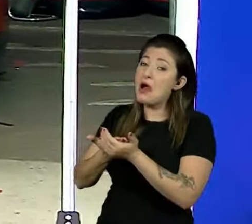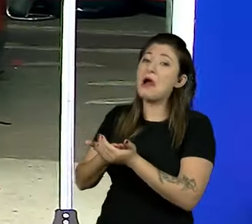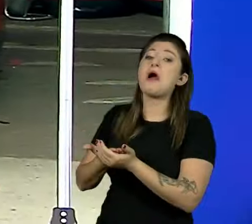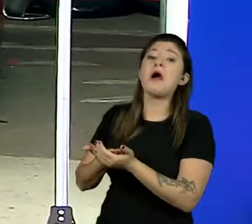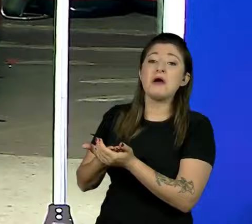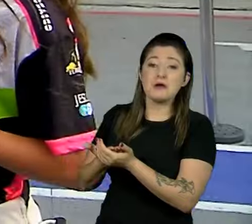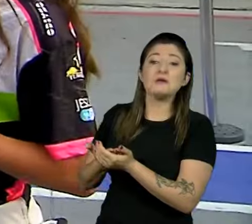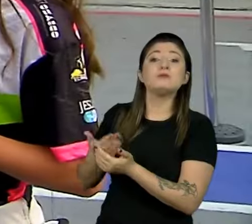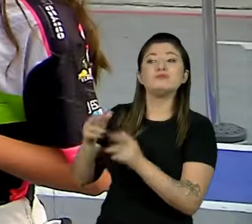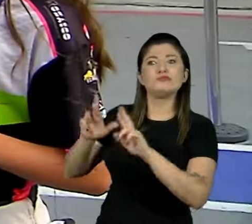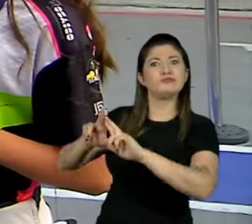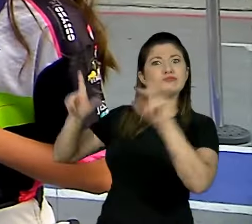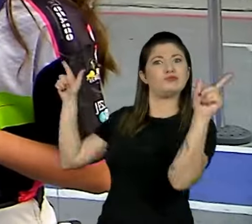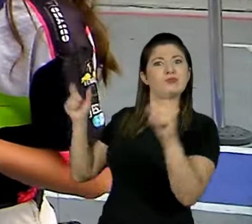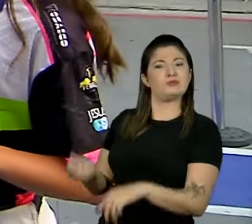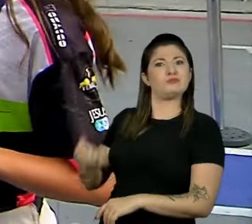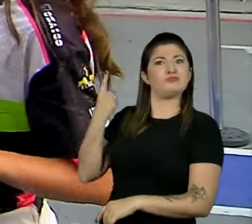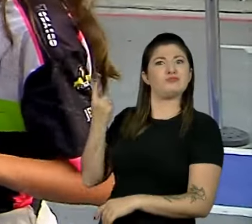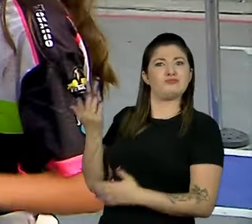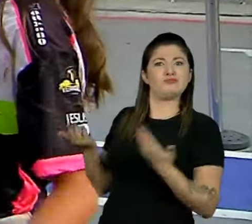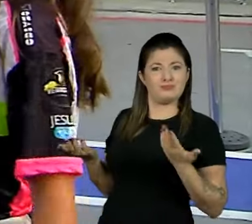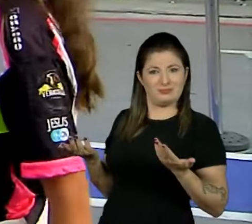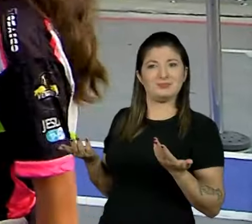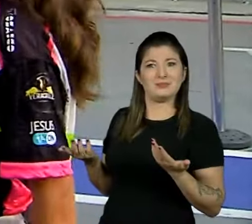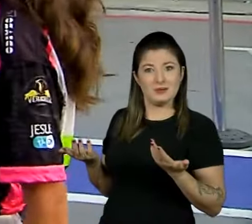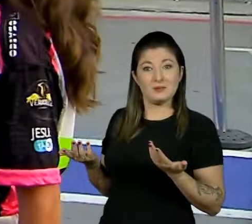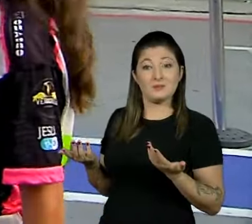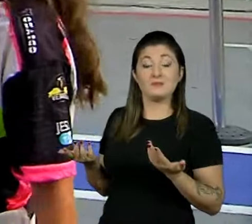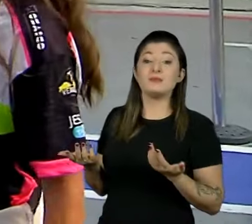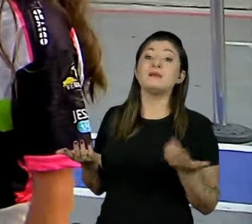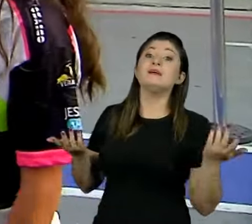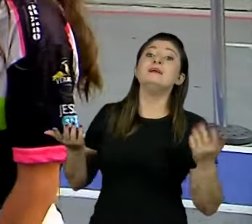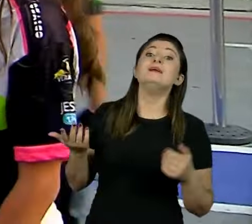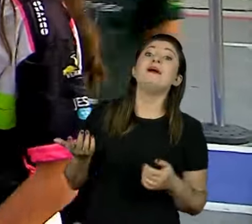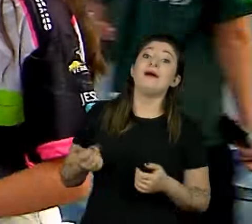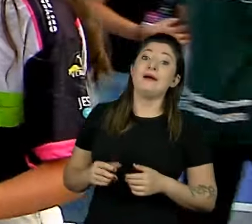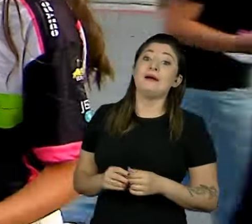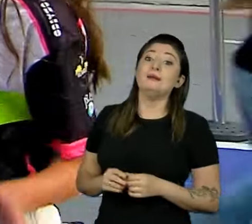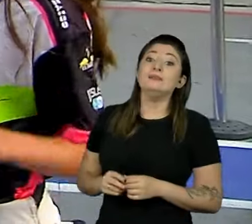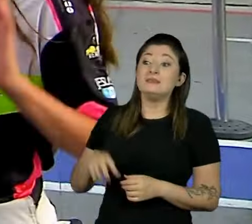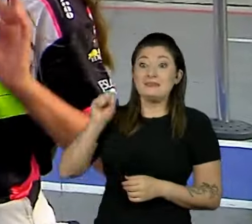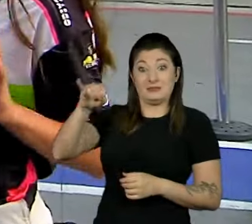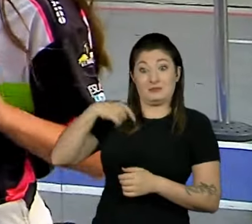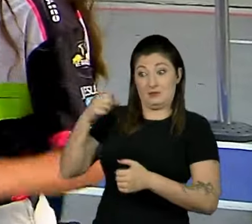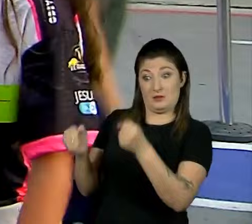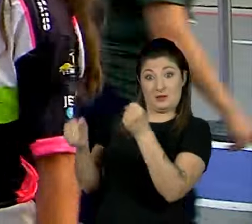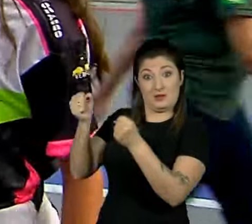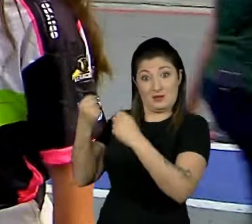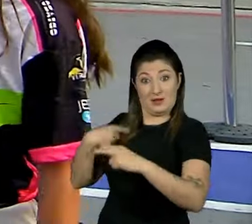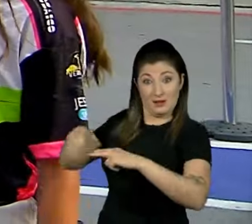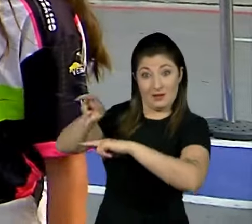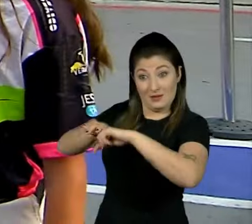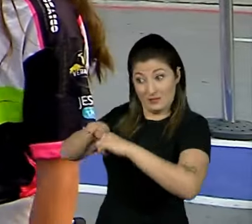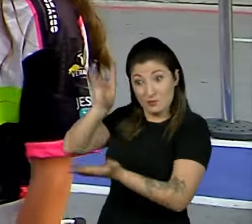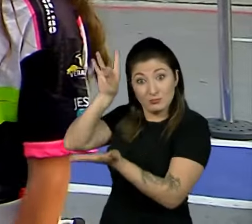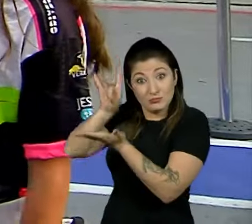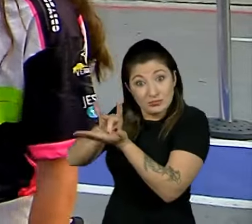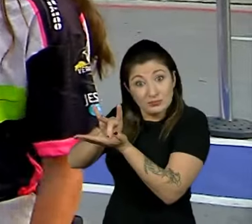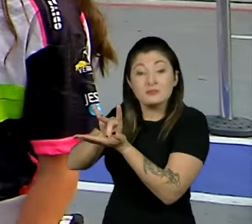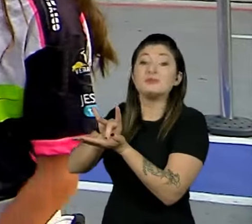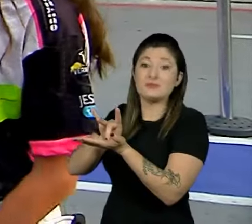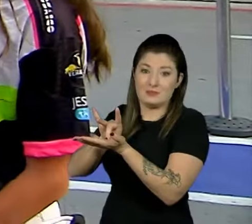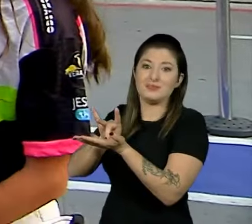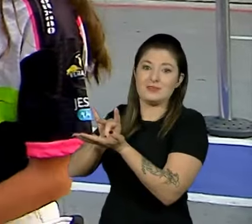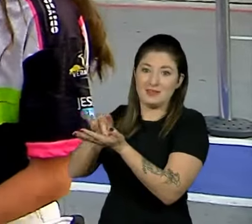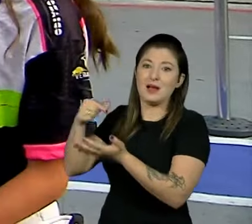do comum, né? Se eu pudesse estar pilotando essa máquina, eu estaria, porque é